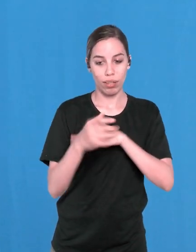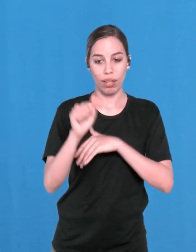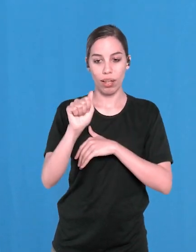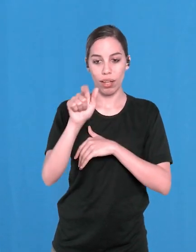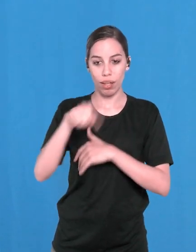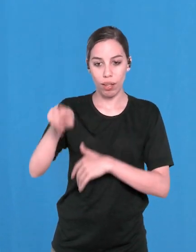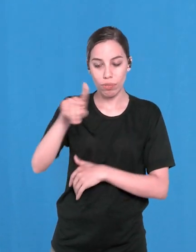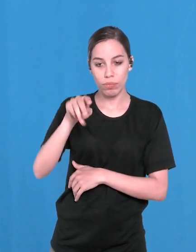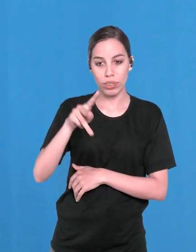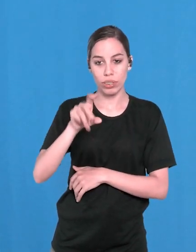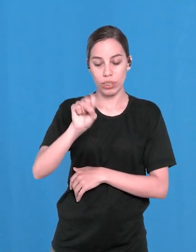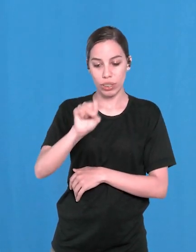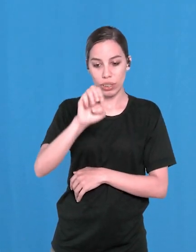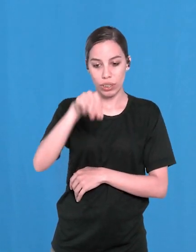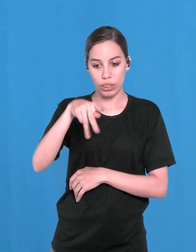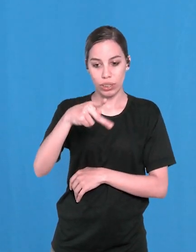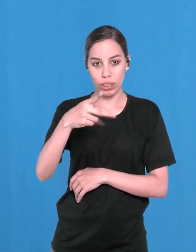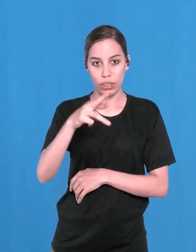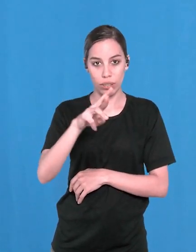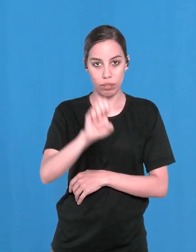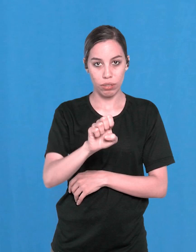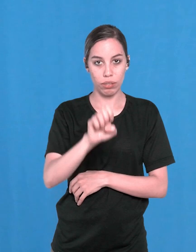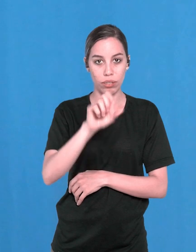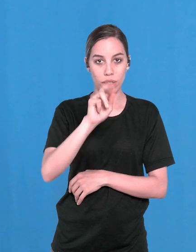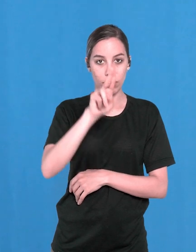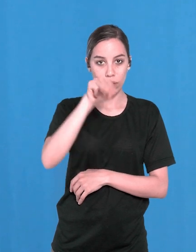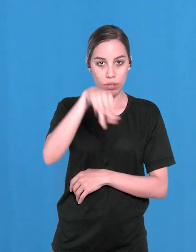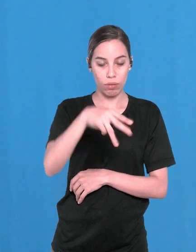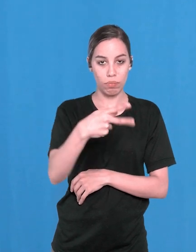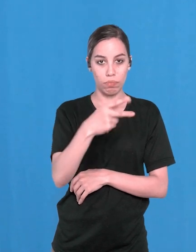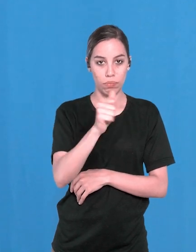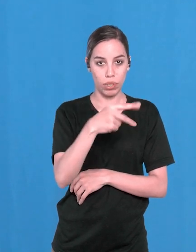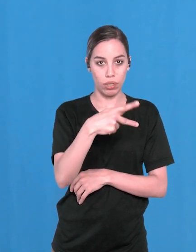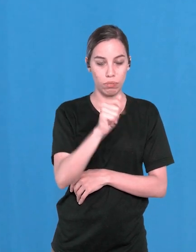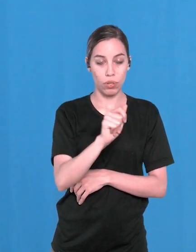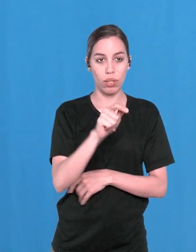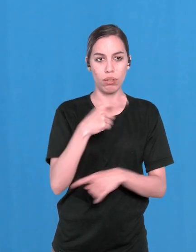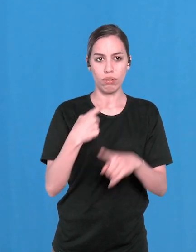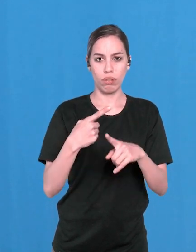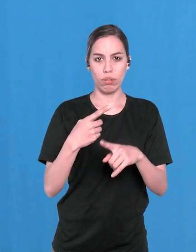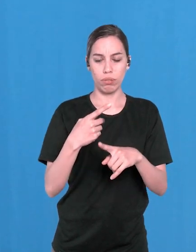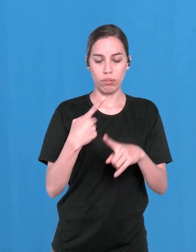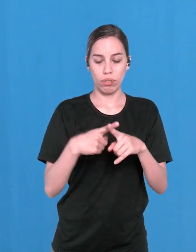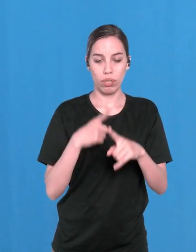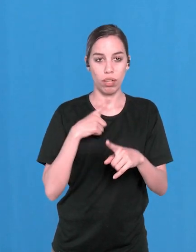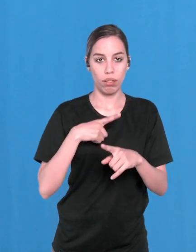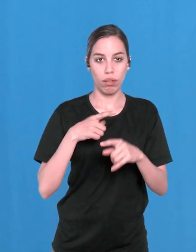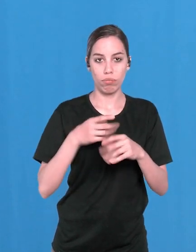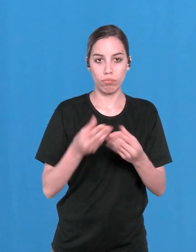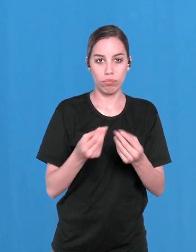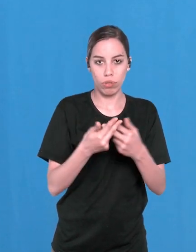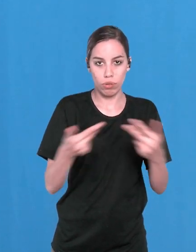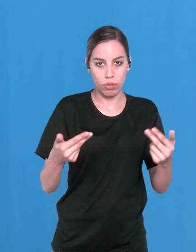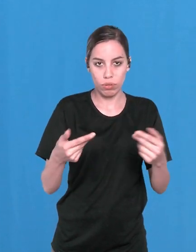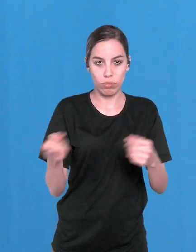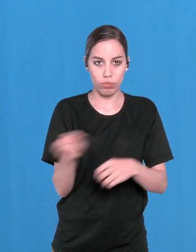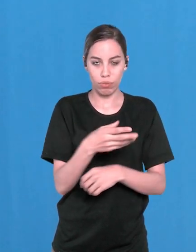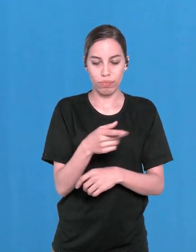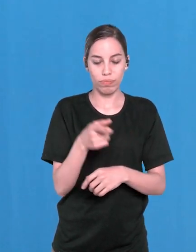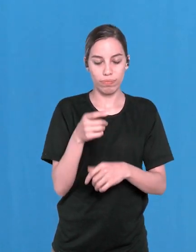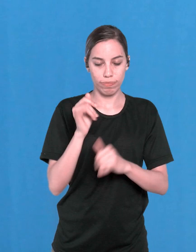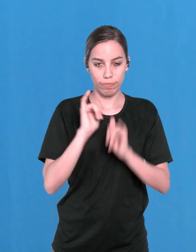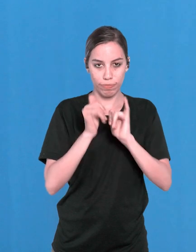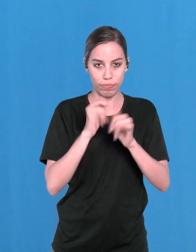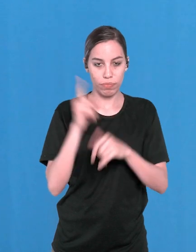@Sempre um Papo, porque é lá que você fica sabendo também de todas as novidades aqui do projeto. Hoje a gente tem a